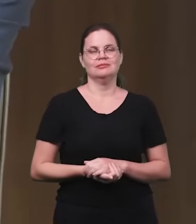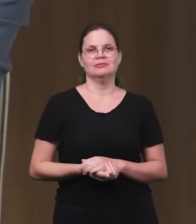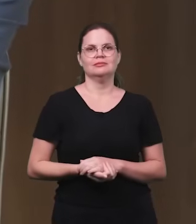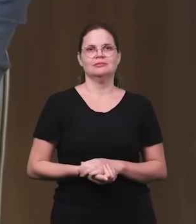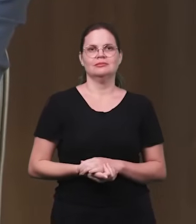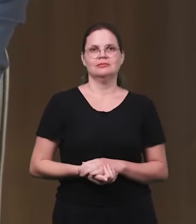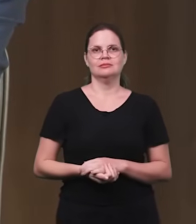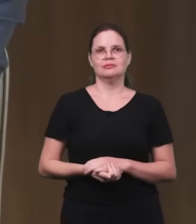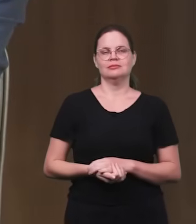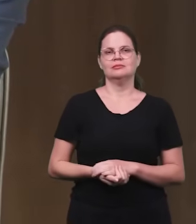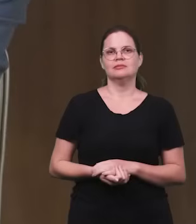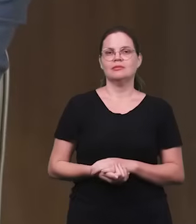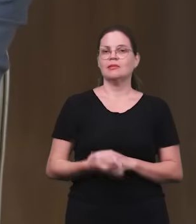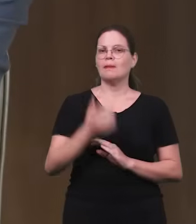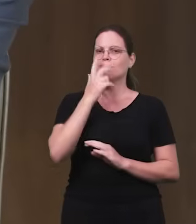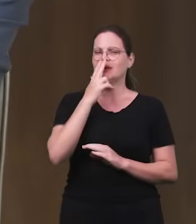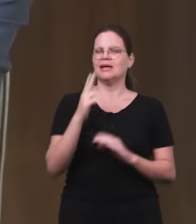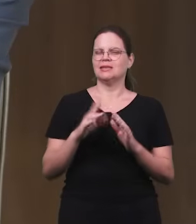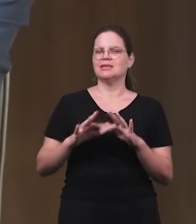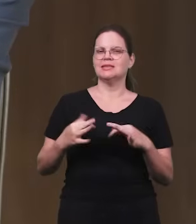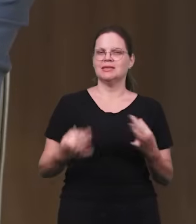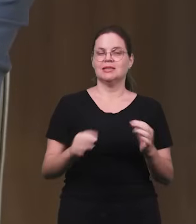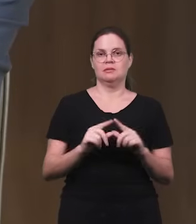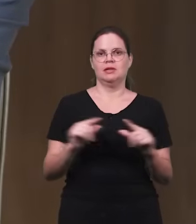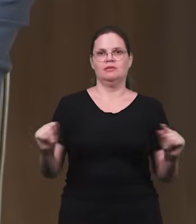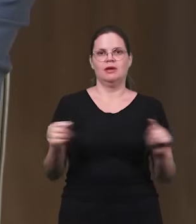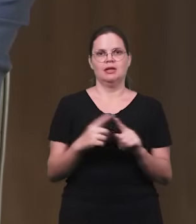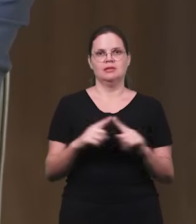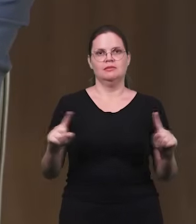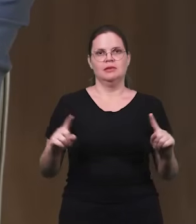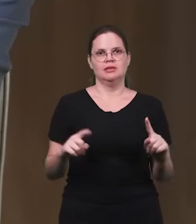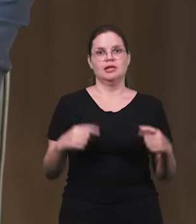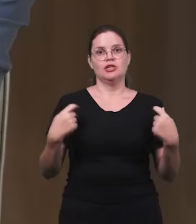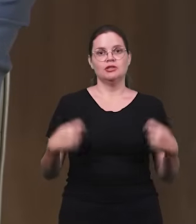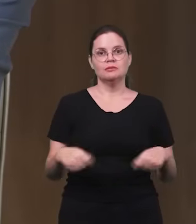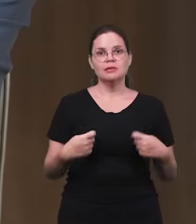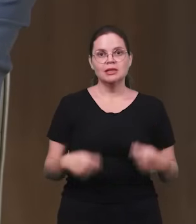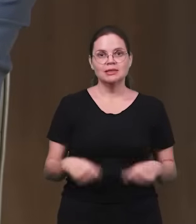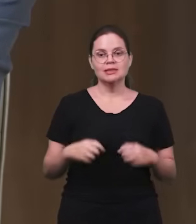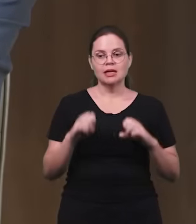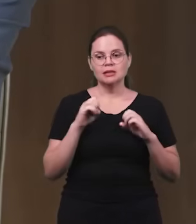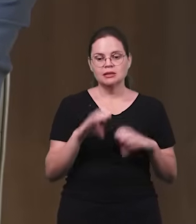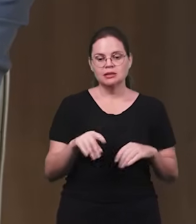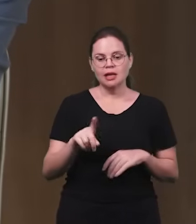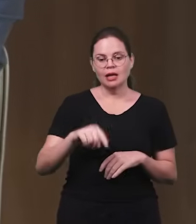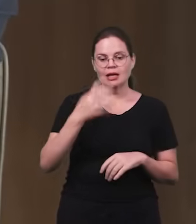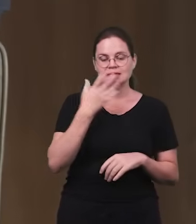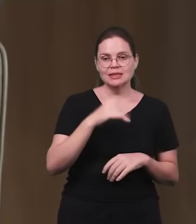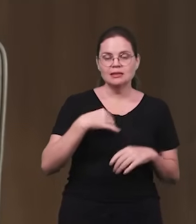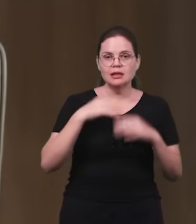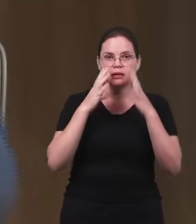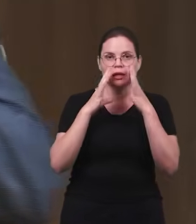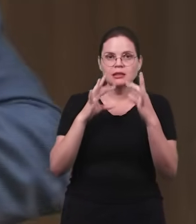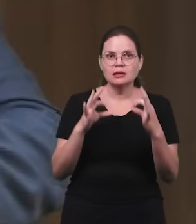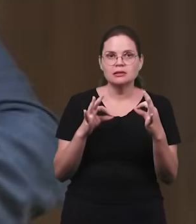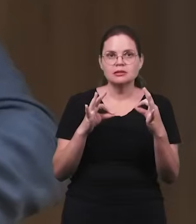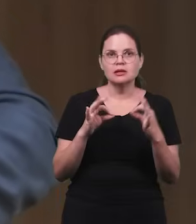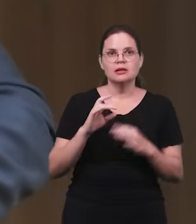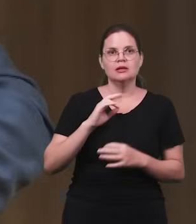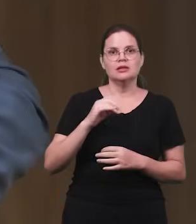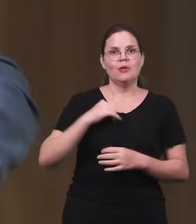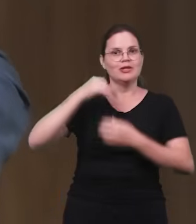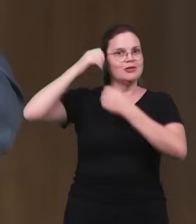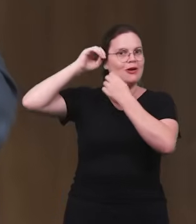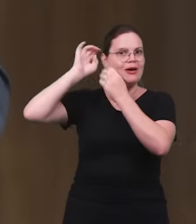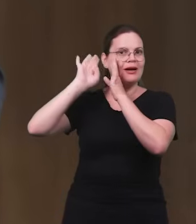é uma expressão que parece ser simples, mas é preciso levar as crianças realmente a ouvir. E aqui o ouvir não é só a